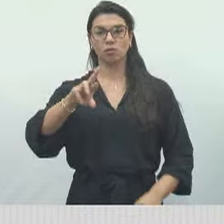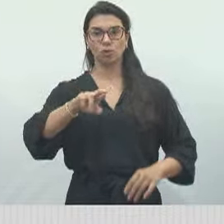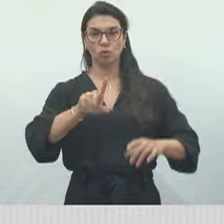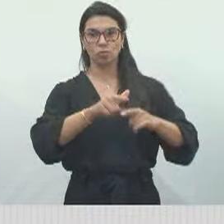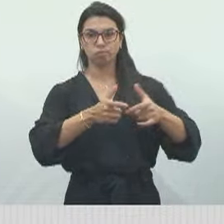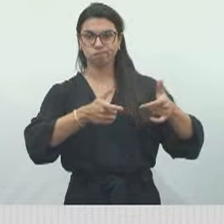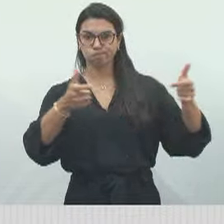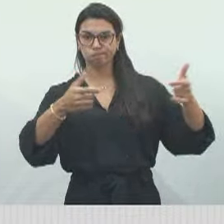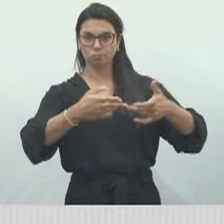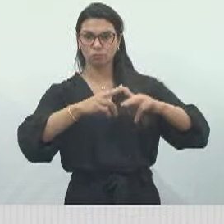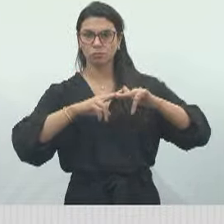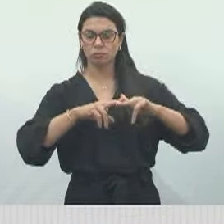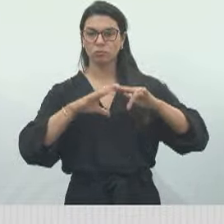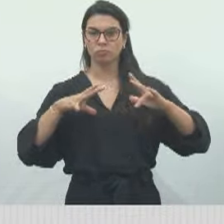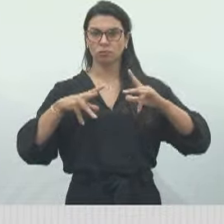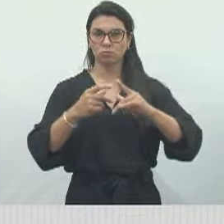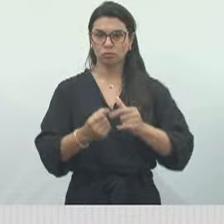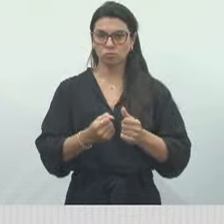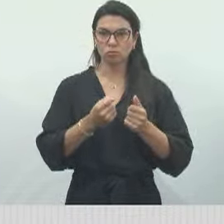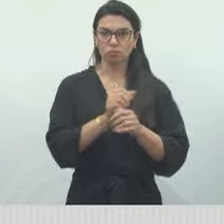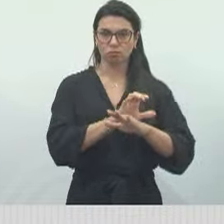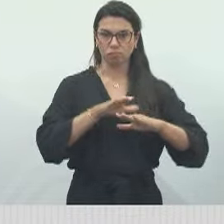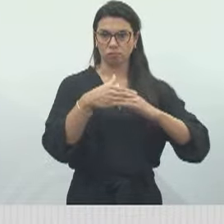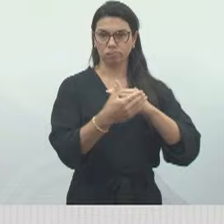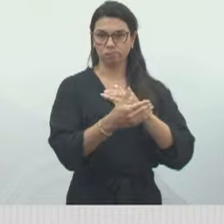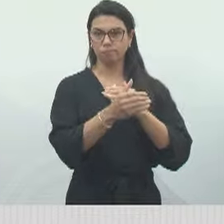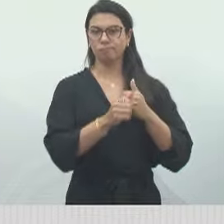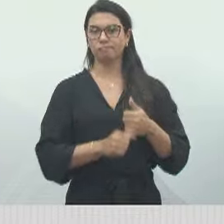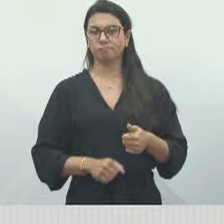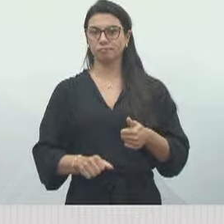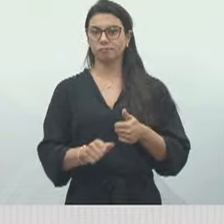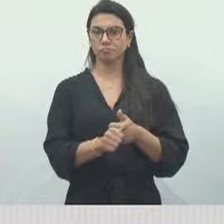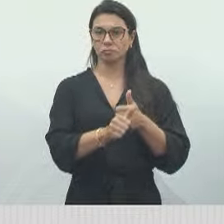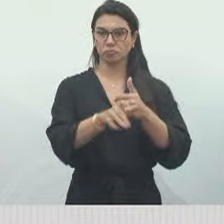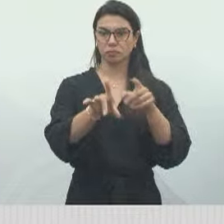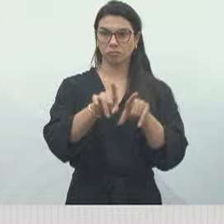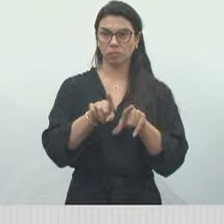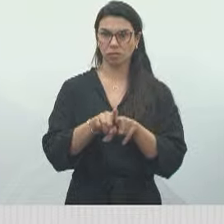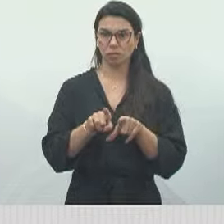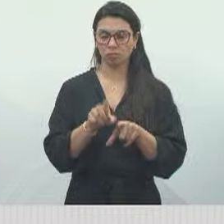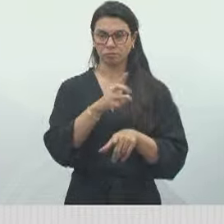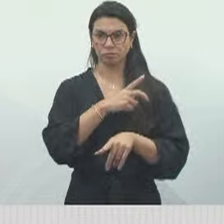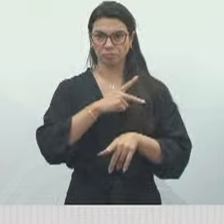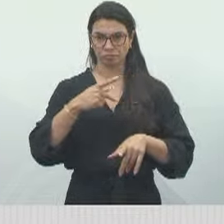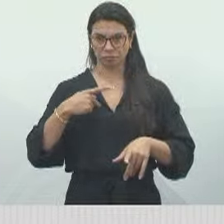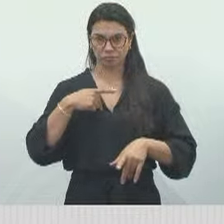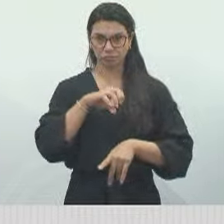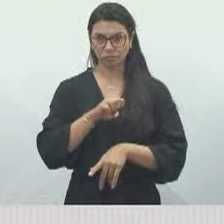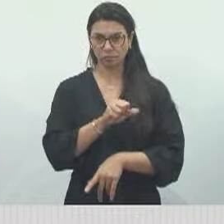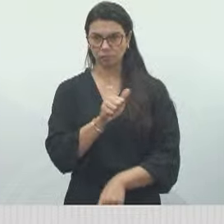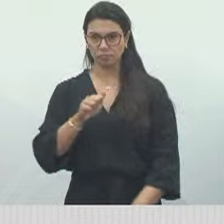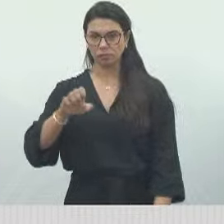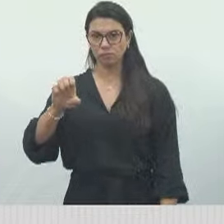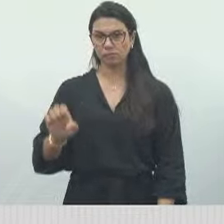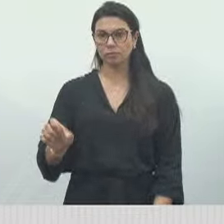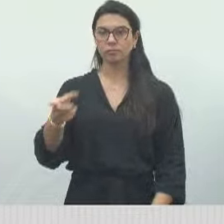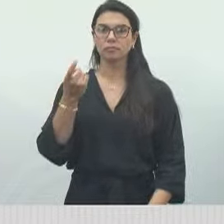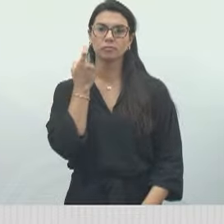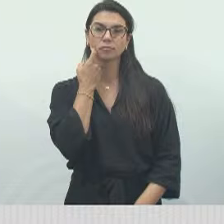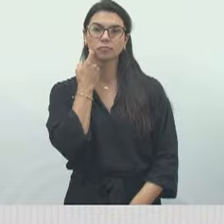abrangendo todos aqueles bairros ao seu redor, tá bom? O presidente do SAI vai comigo lá